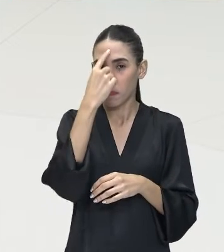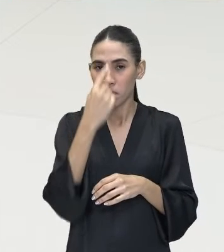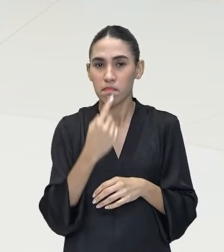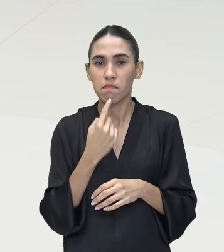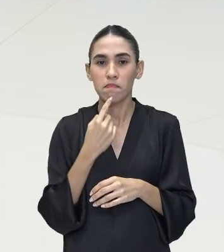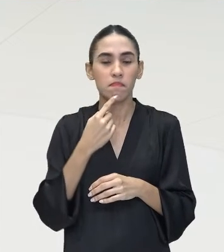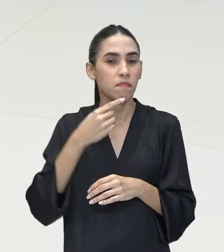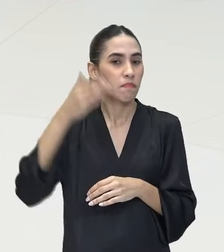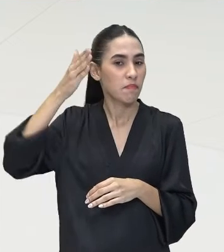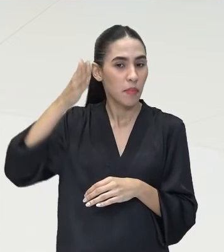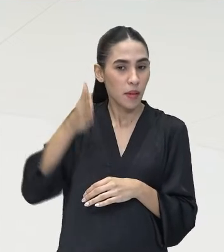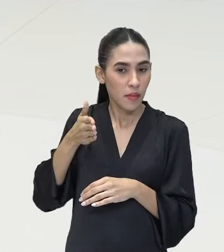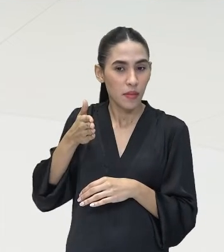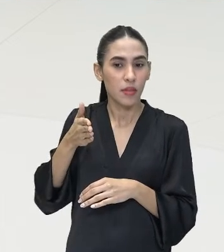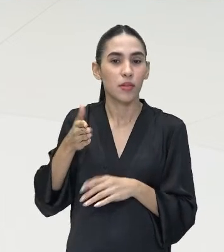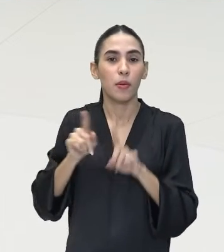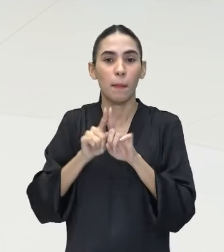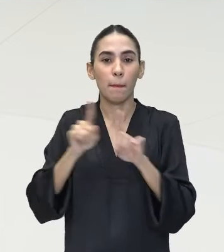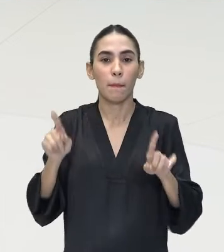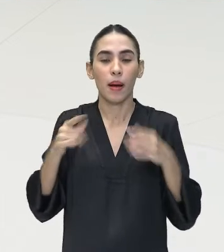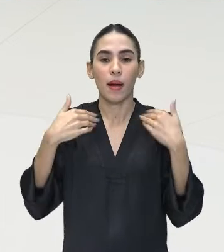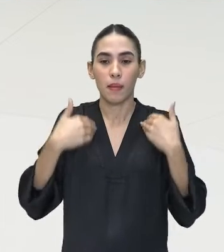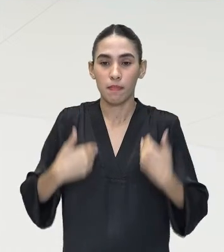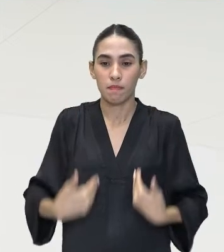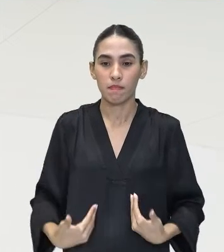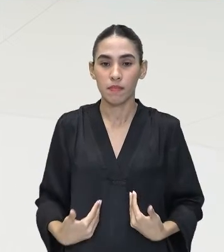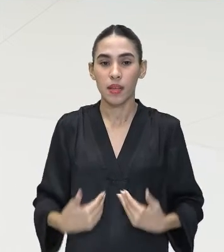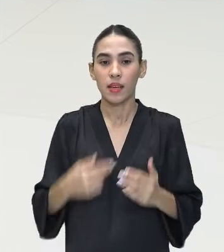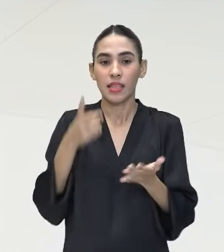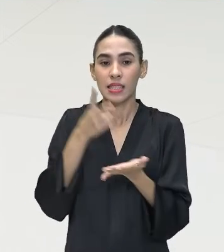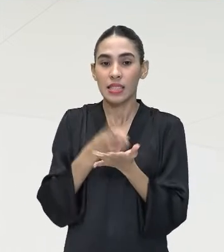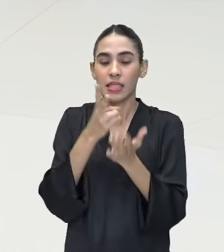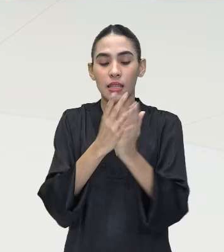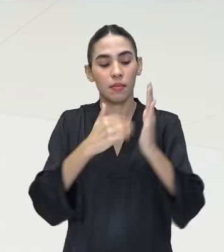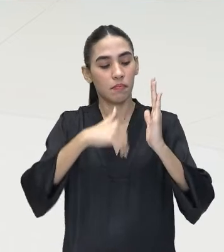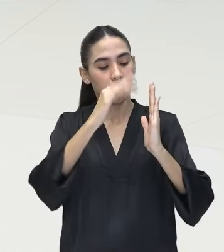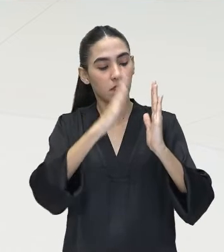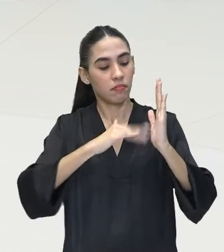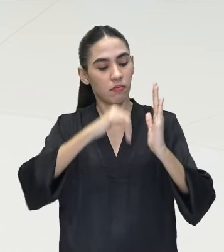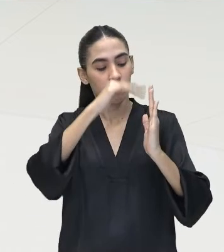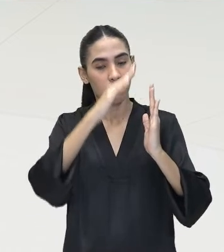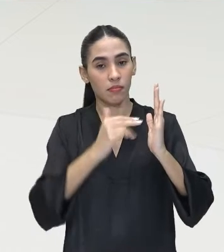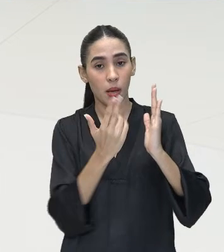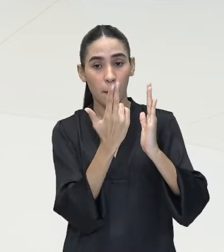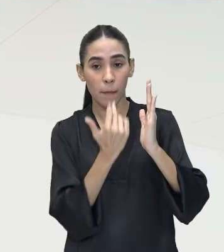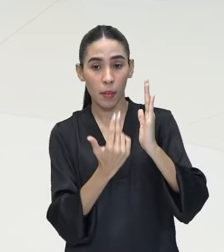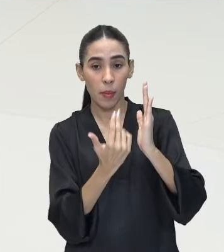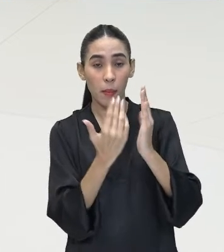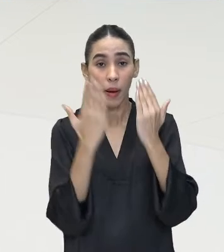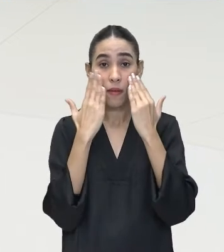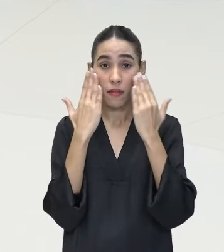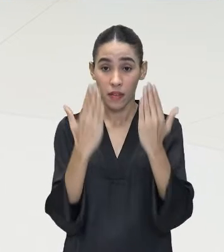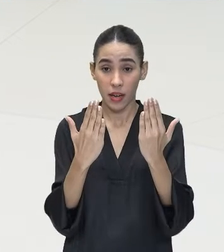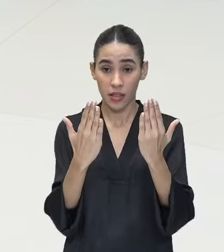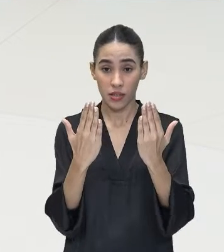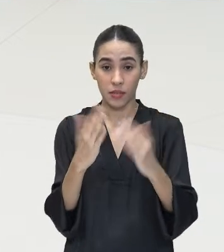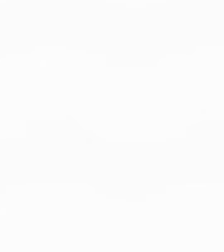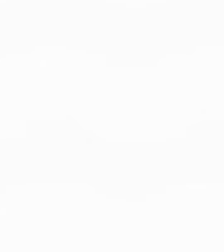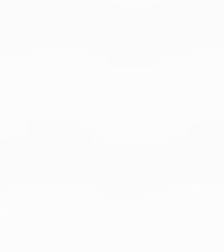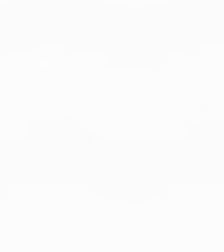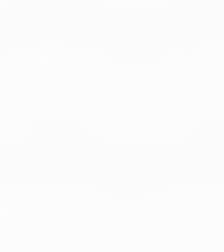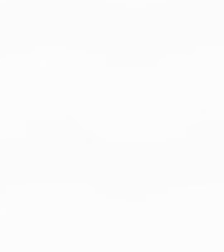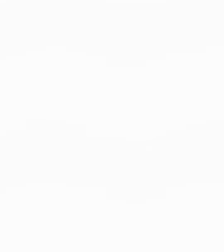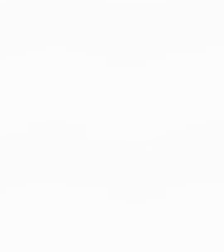mas o tronco ele é sempre pintado ou desenhado de frente. E também a gente vai mostrar